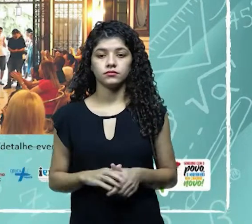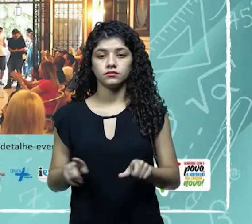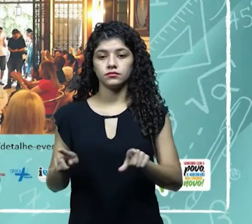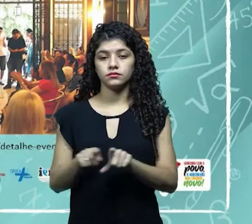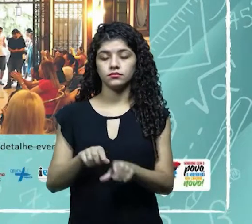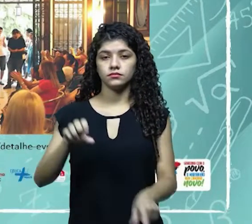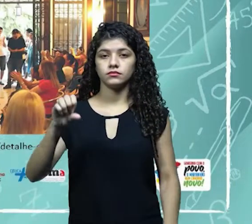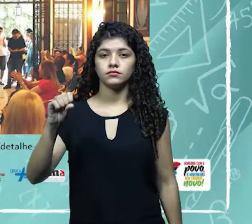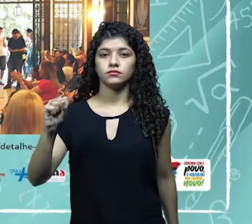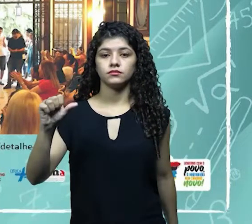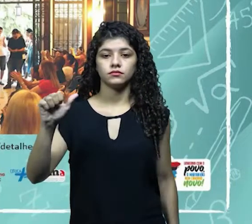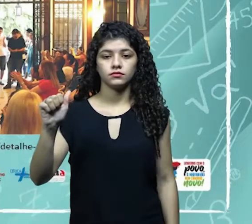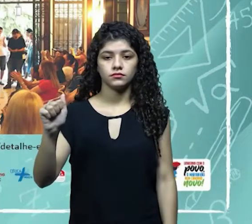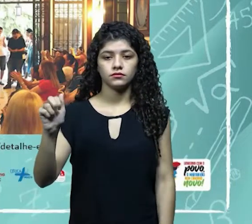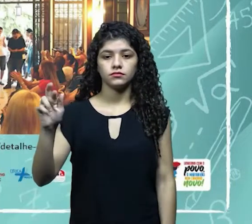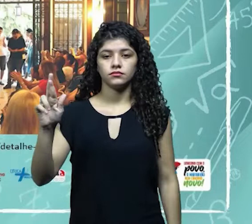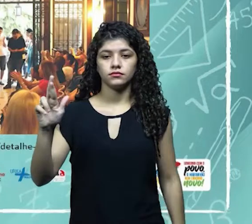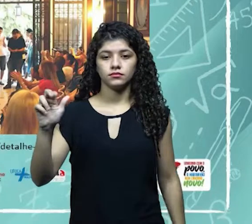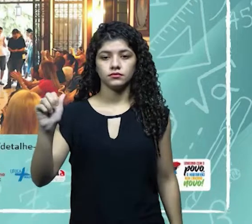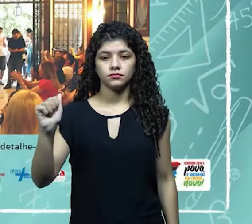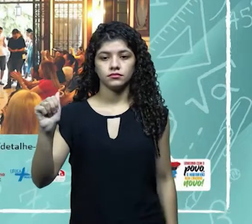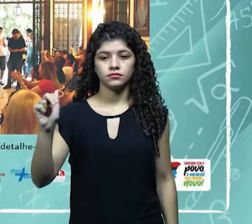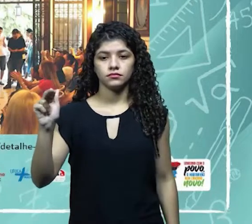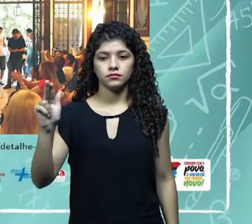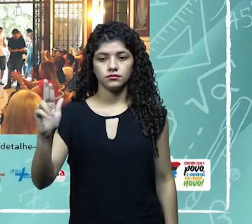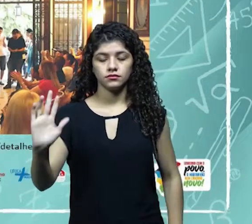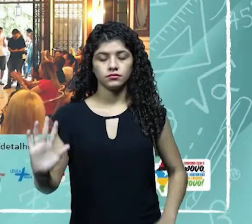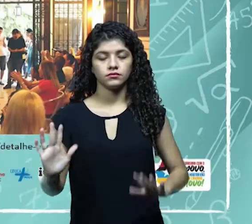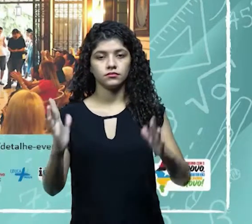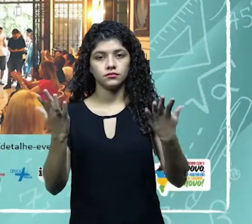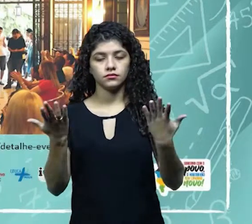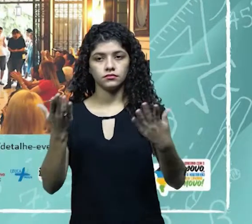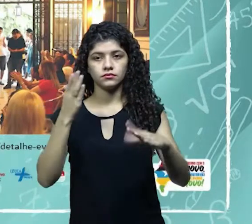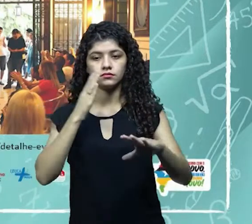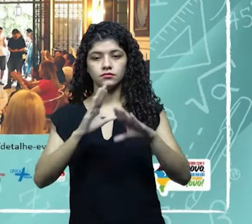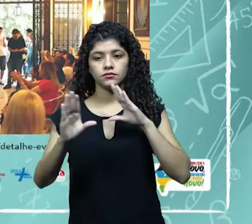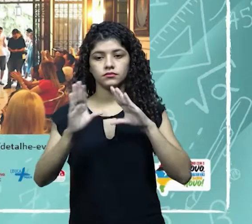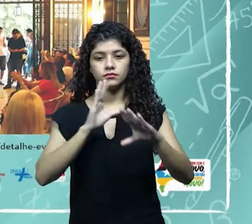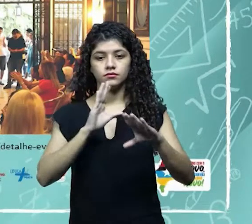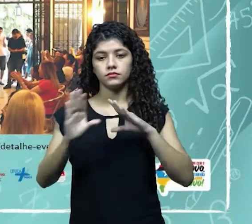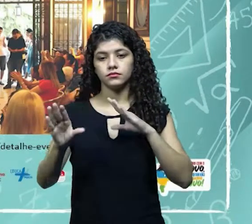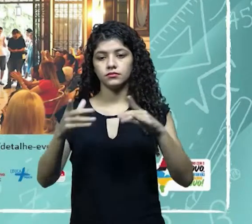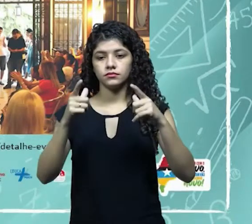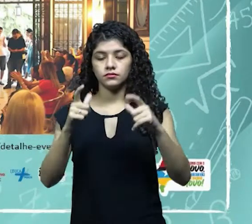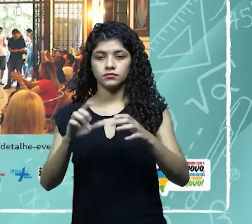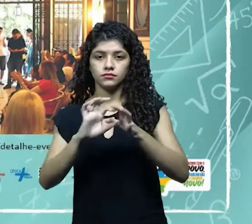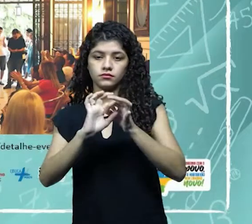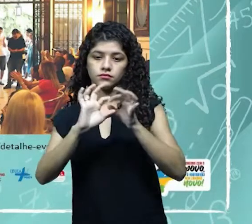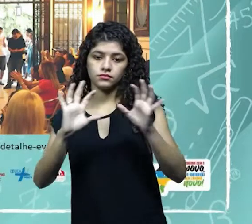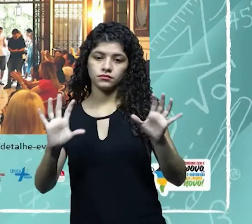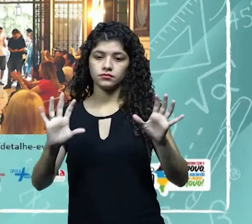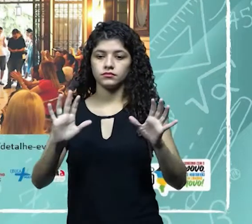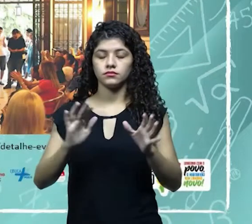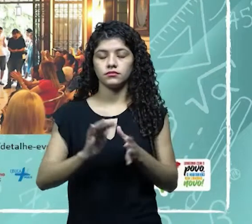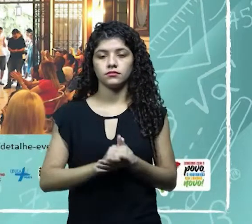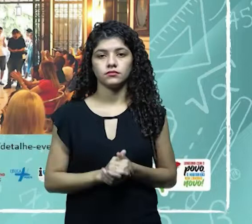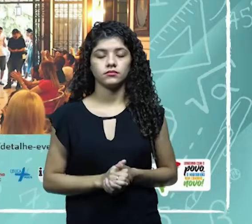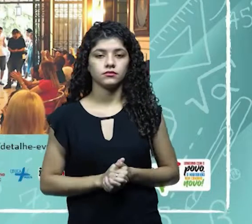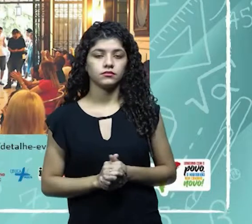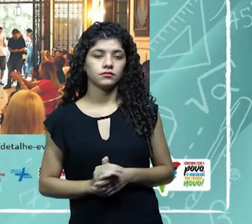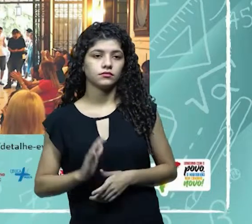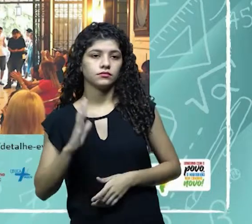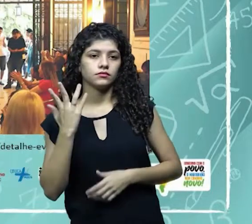bom então o festival o sarau né também era um evento cultural ou musical realizado e localiza-se